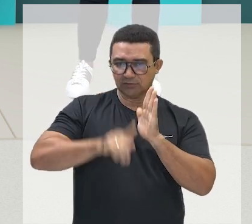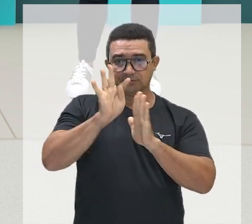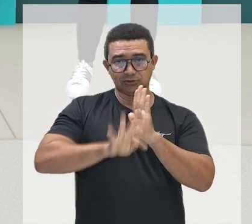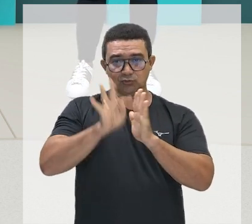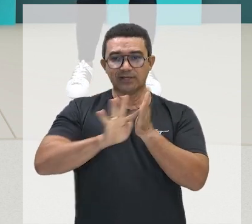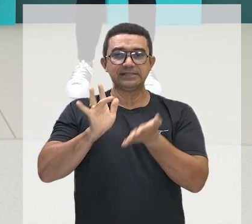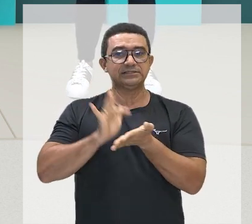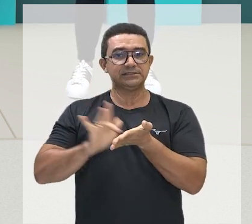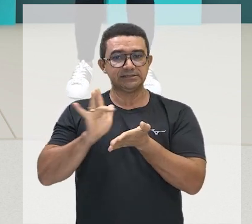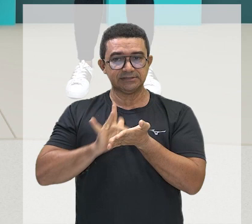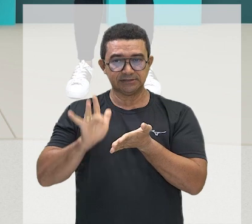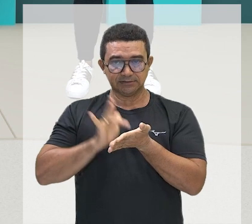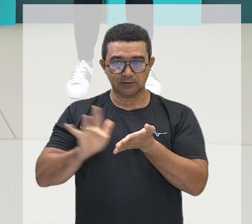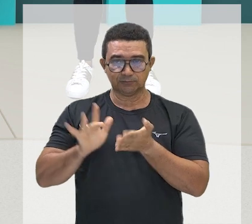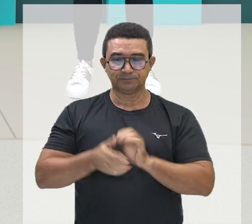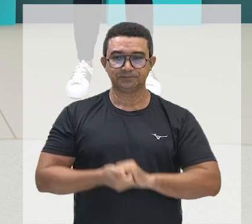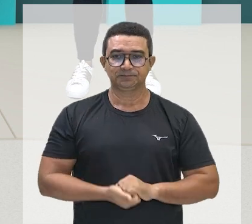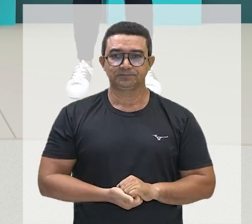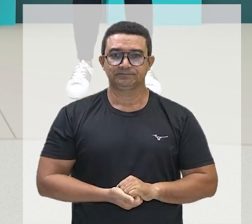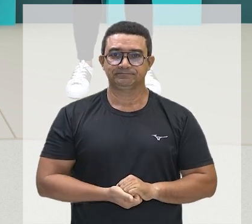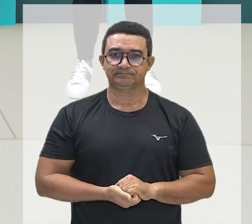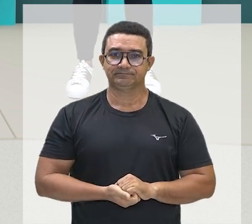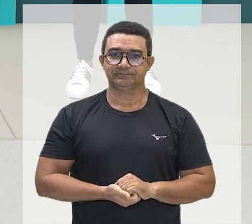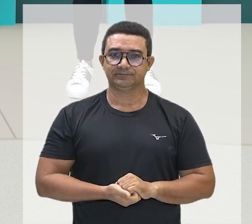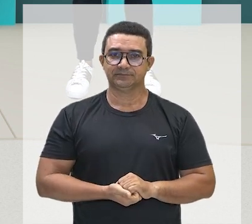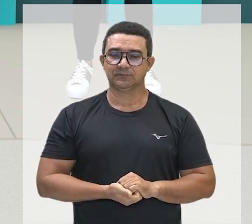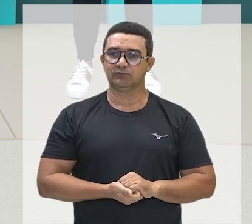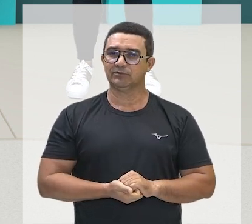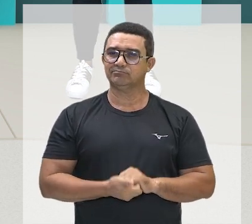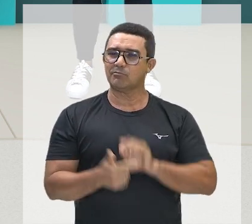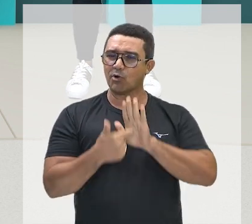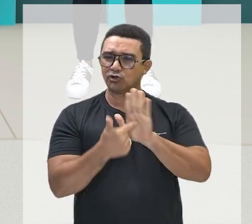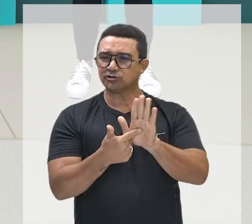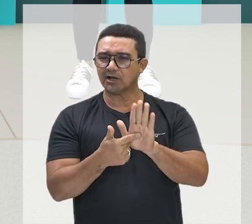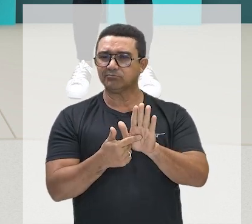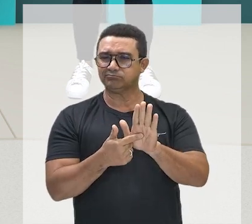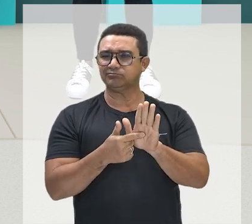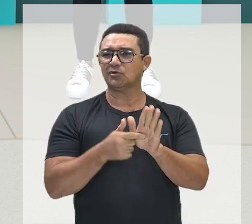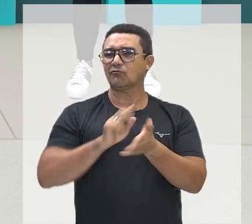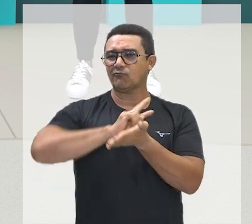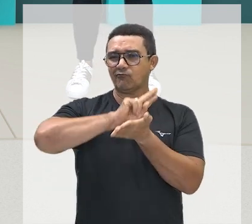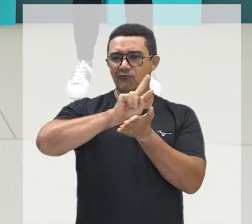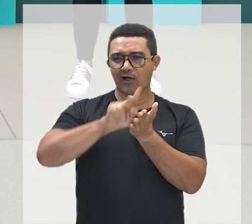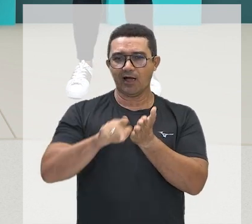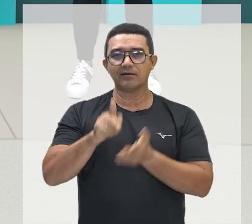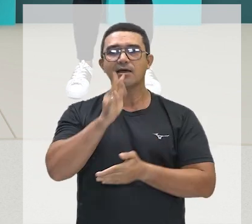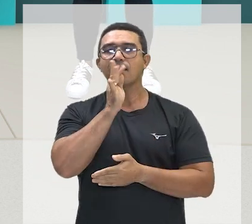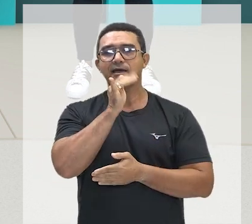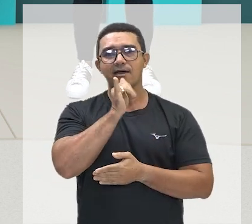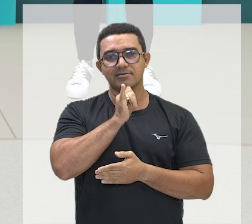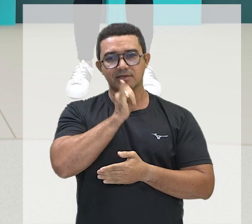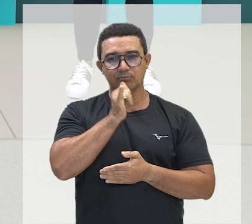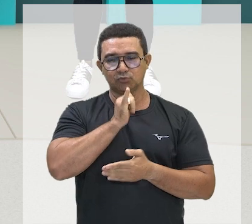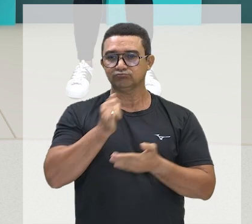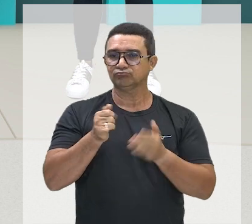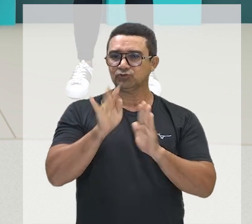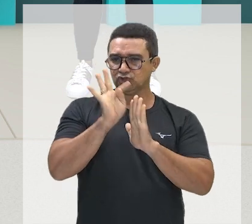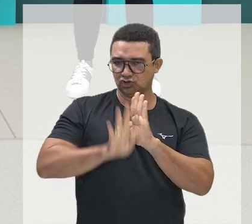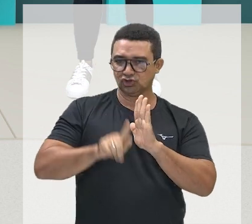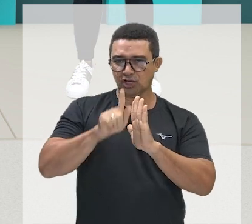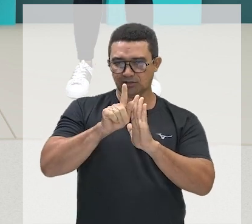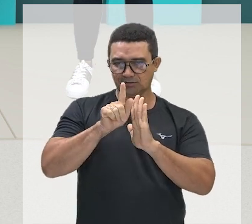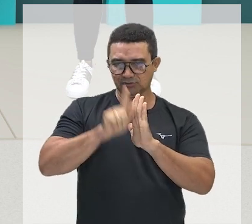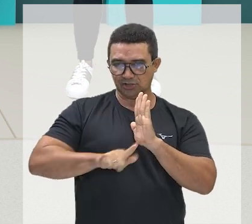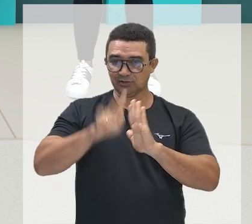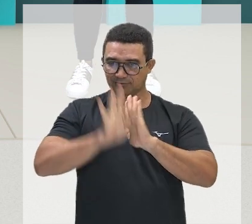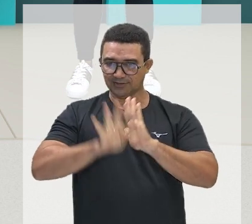ok? Então, nós vamos trazer aqui vários exemplos de gêneros textuais digitais que estão aí presentes